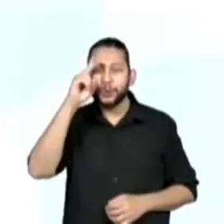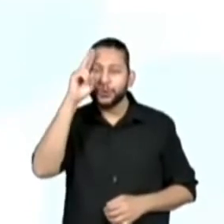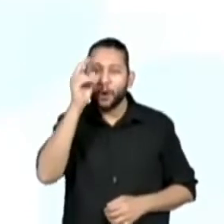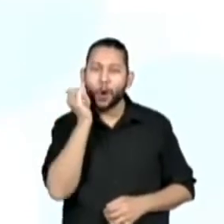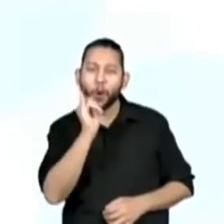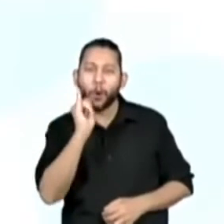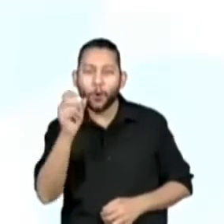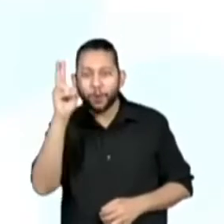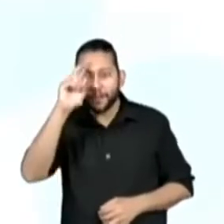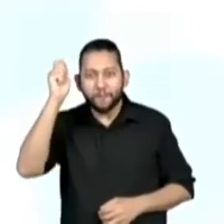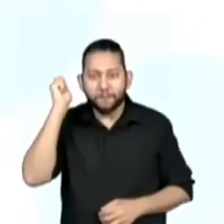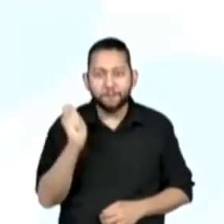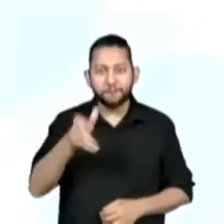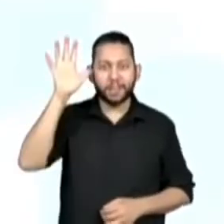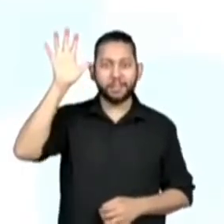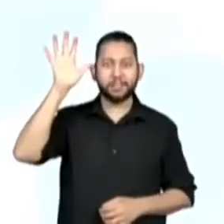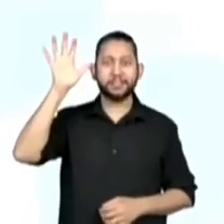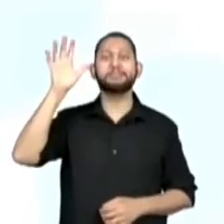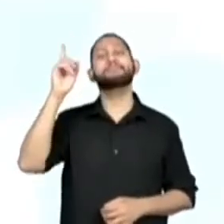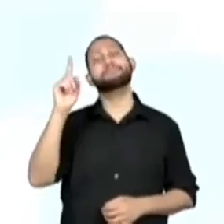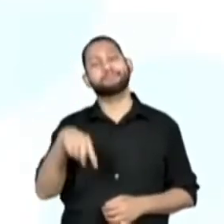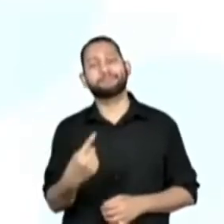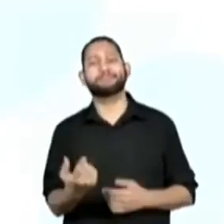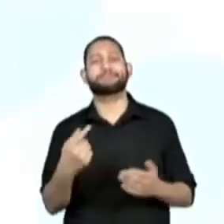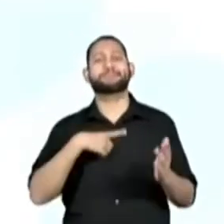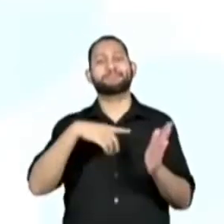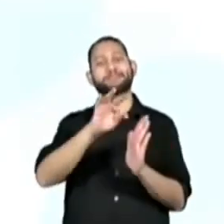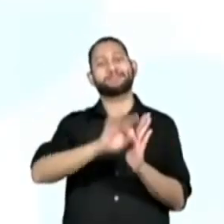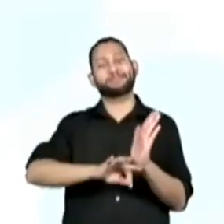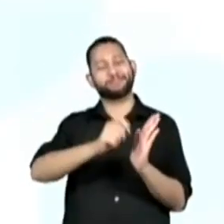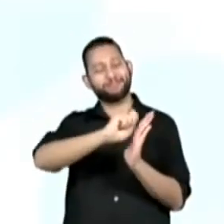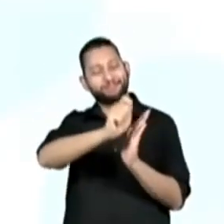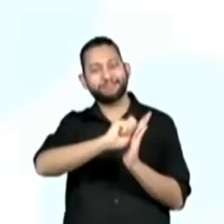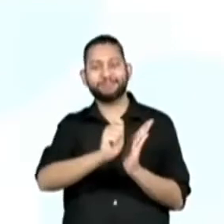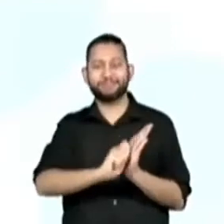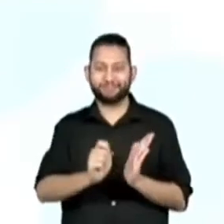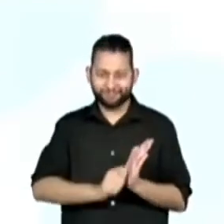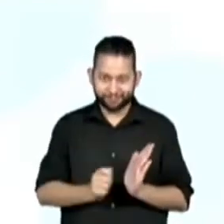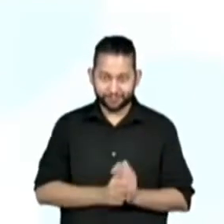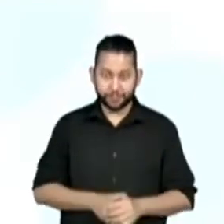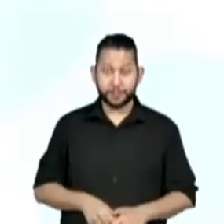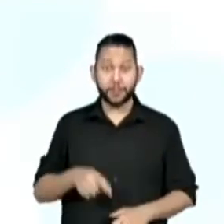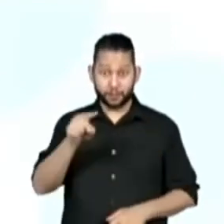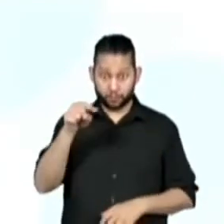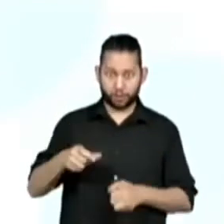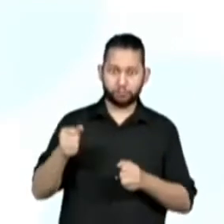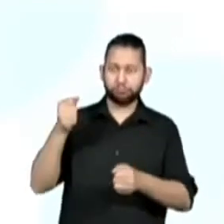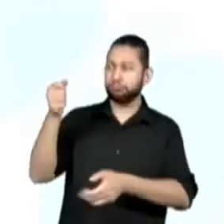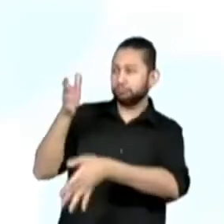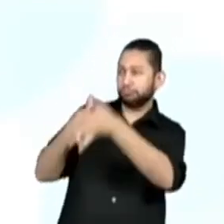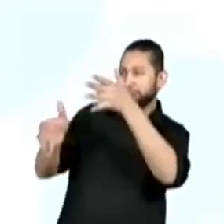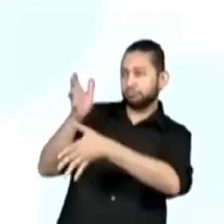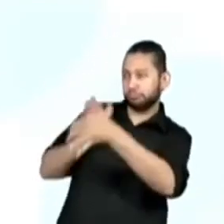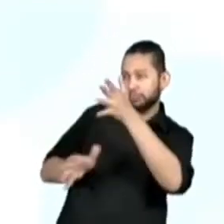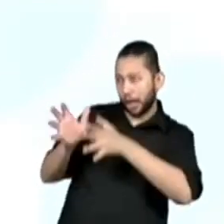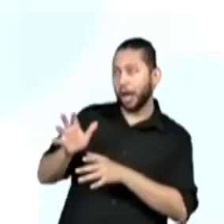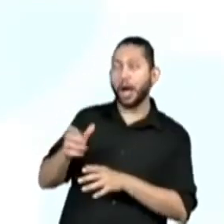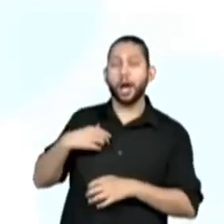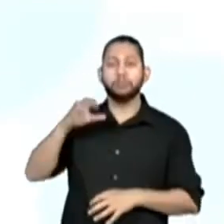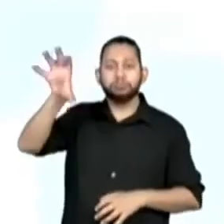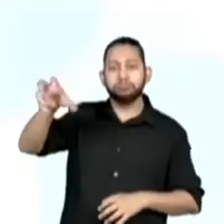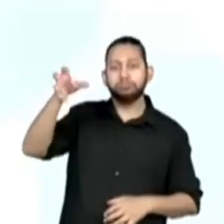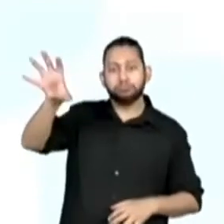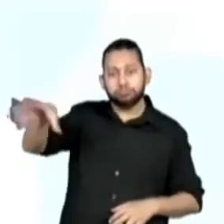vamos escrever, fazer a reescrita desse texto, para no final você ler para um familiar seu ou para você dar para ele.